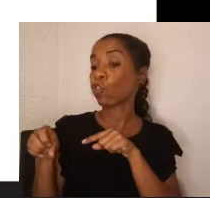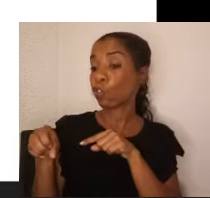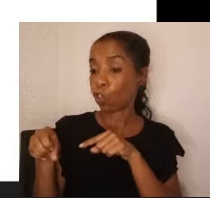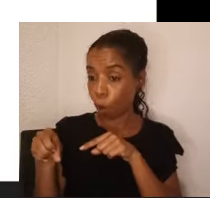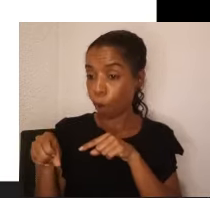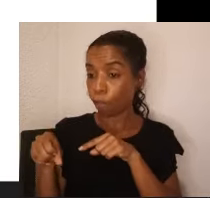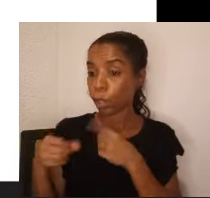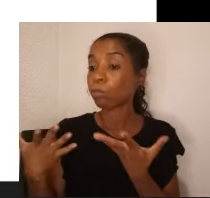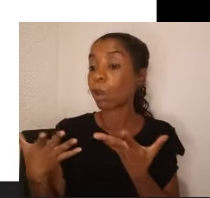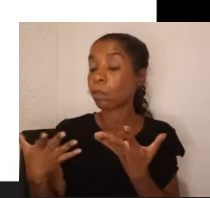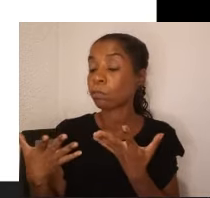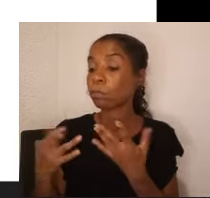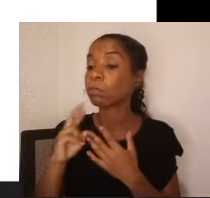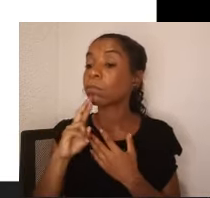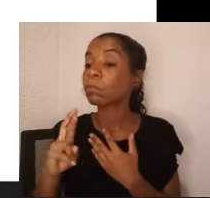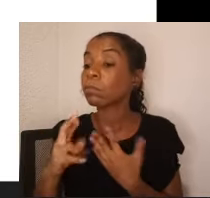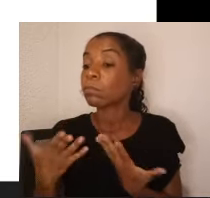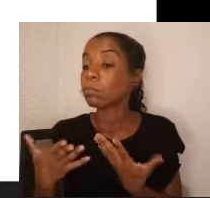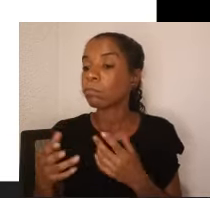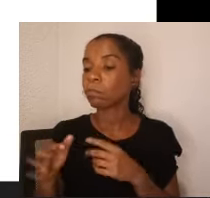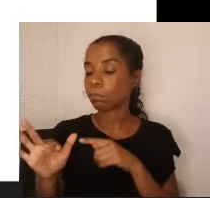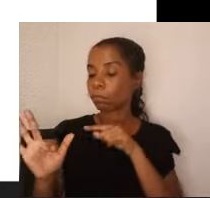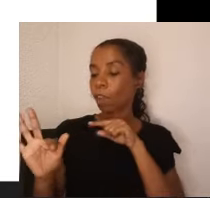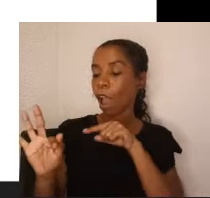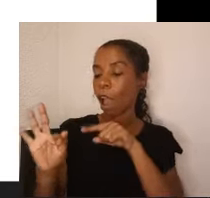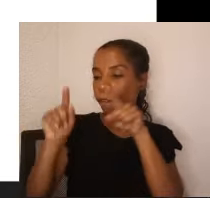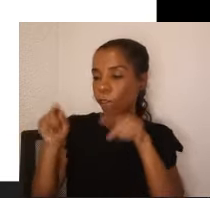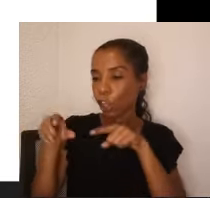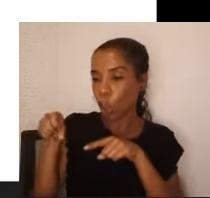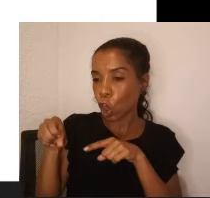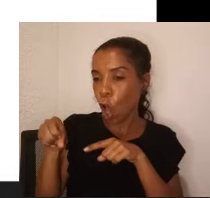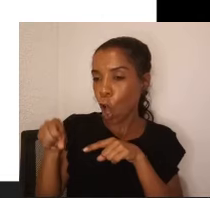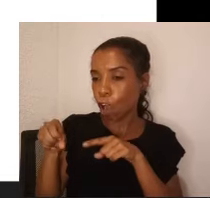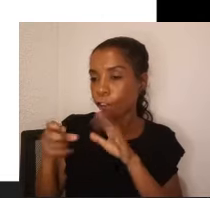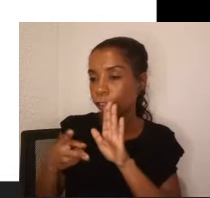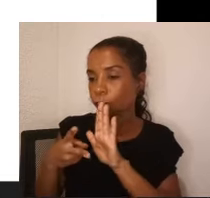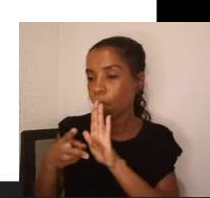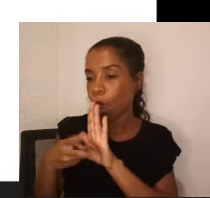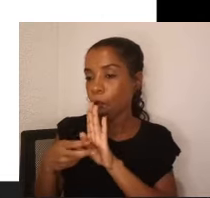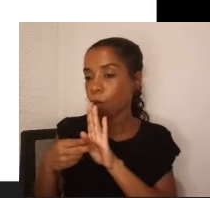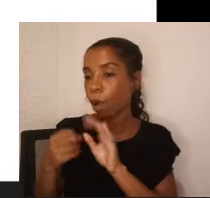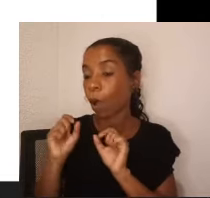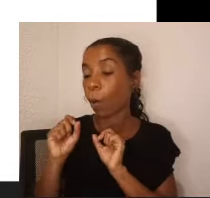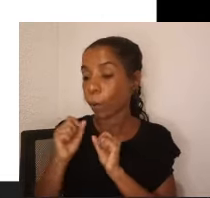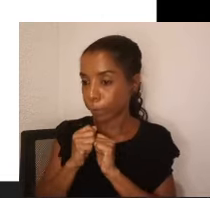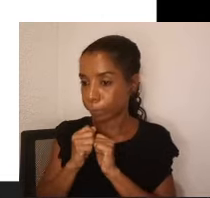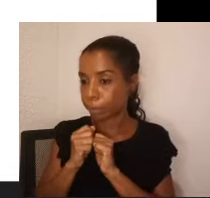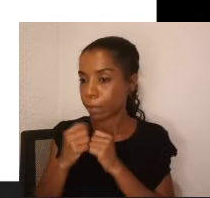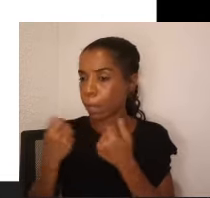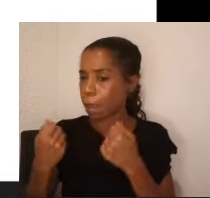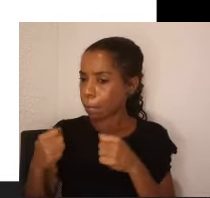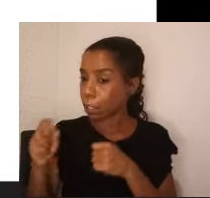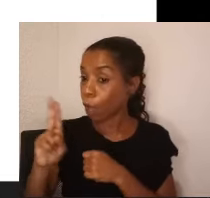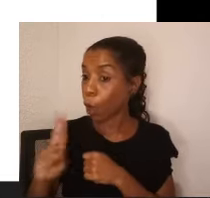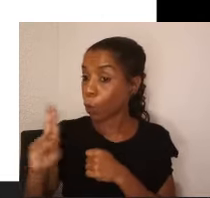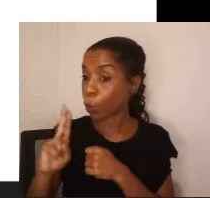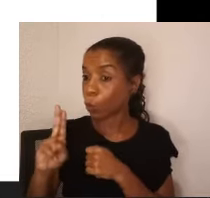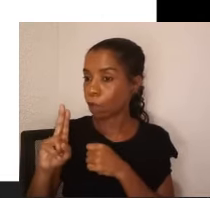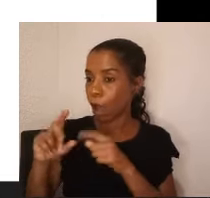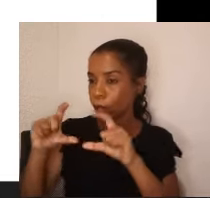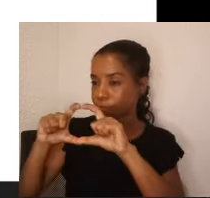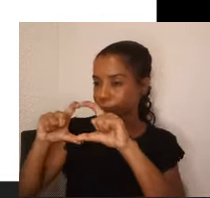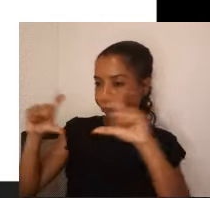O f de 9, ora, quando x é igual a 9, eu tenho que usar essa sentença aqui, porque essa sentença aqui